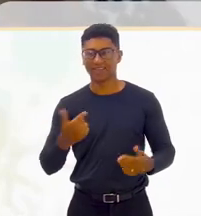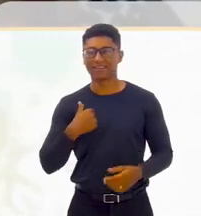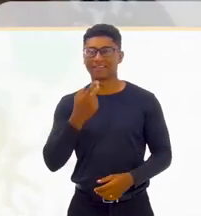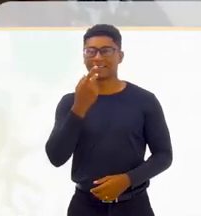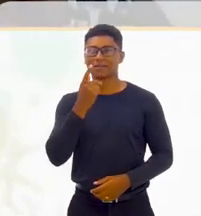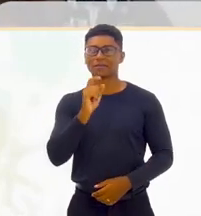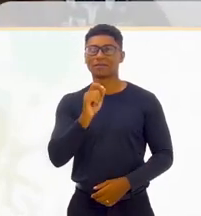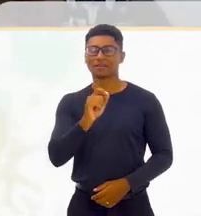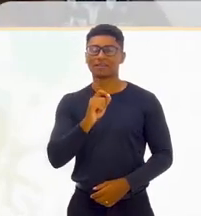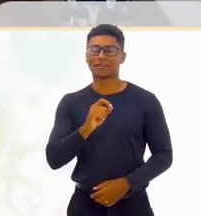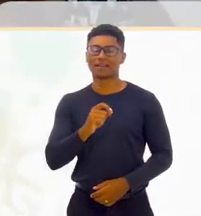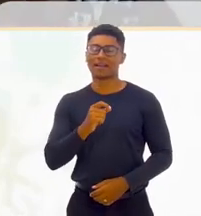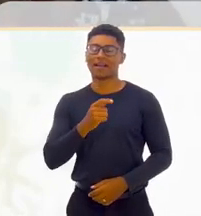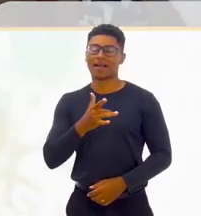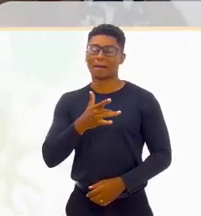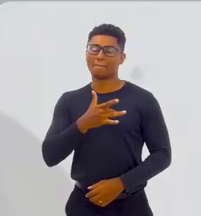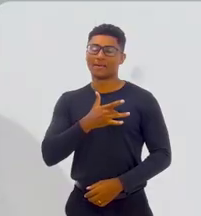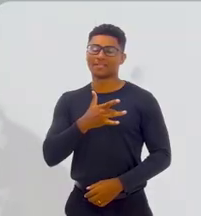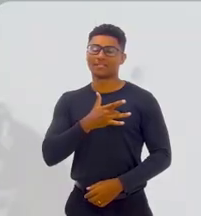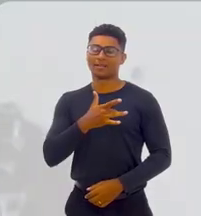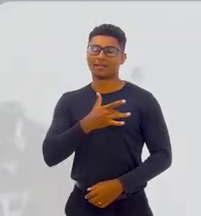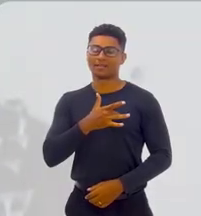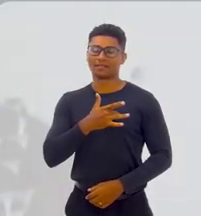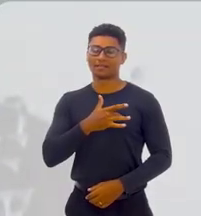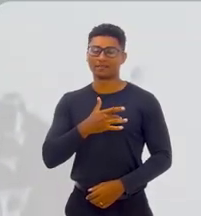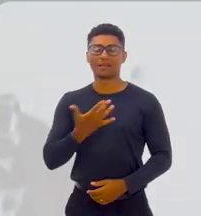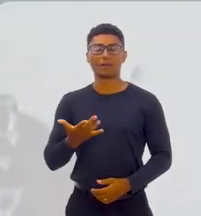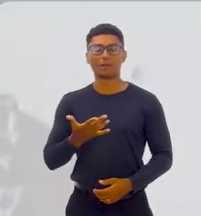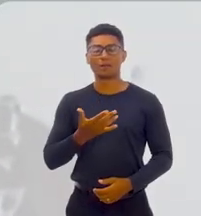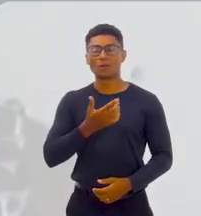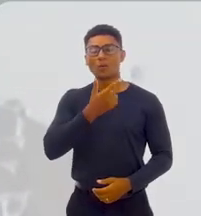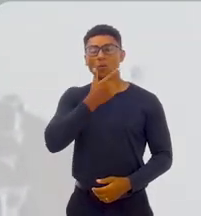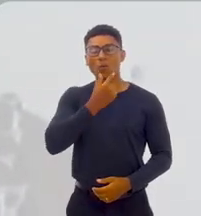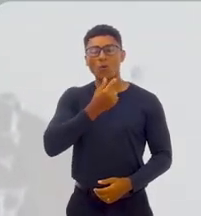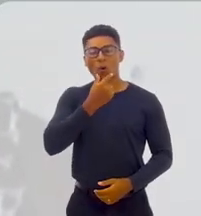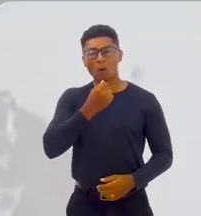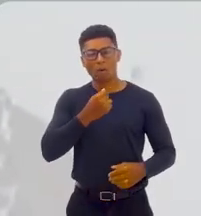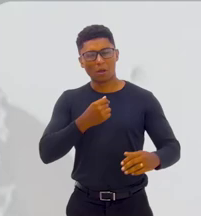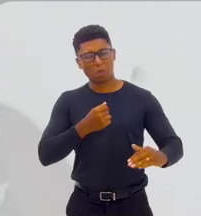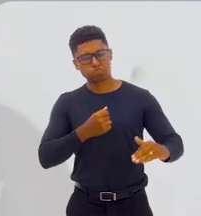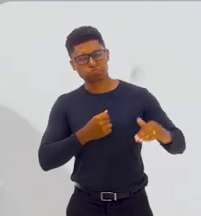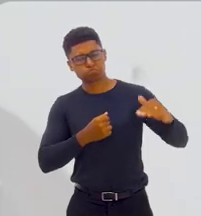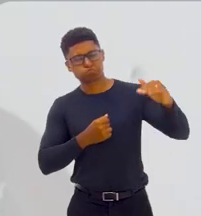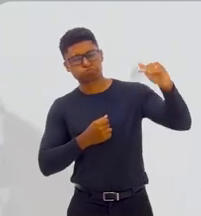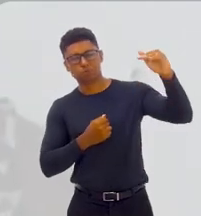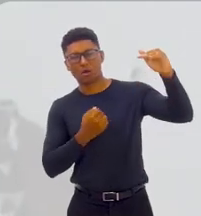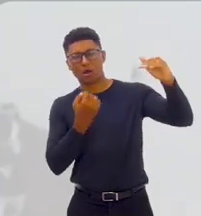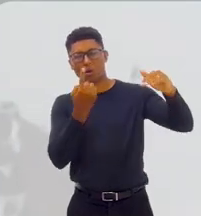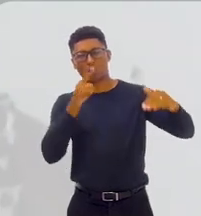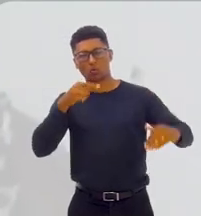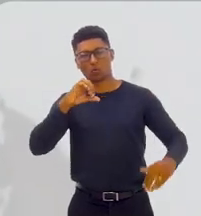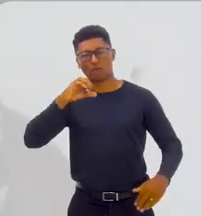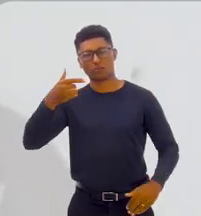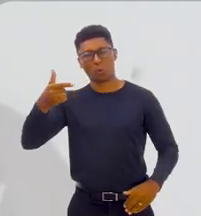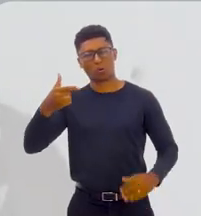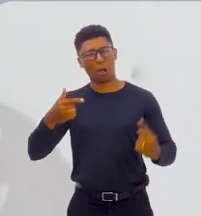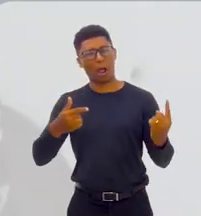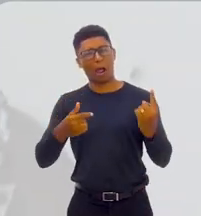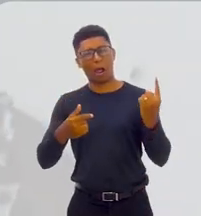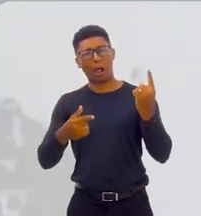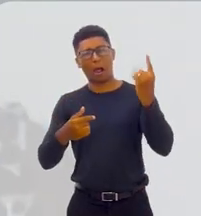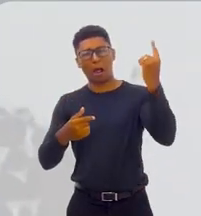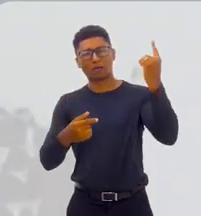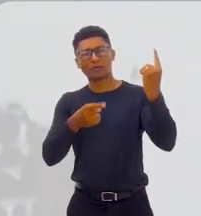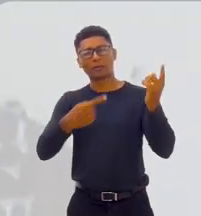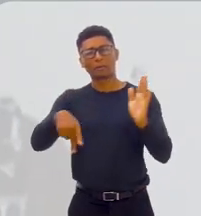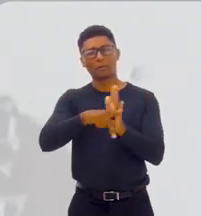Ah, vou contar de paixão, né? Então, quando eu me apaixonei pelo pai das minhas filhas, um negão de 1,92 m, congolês,